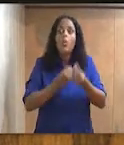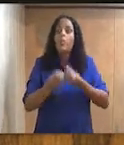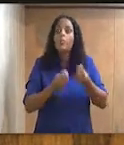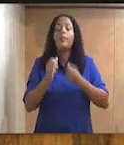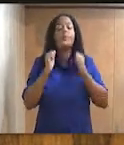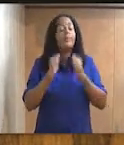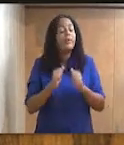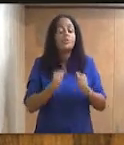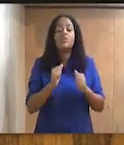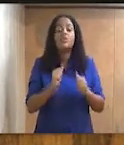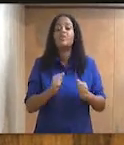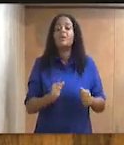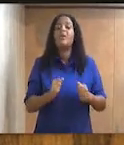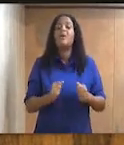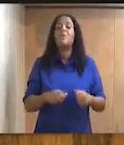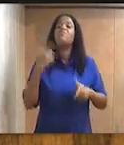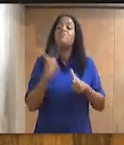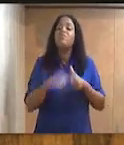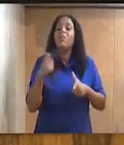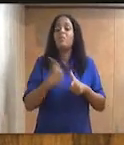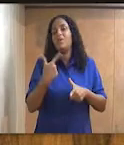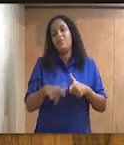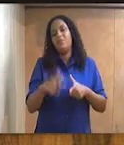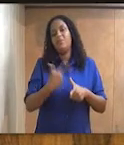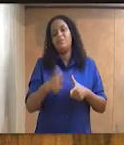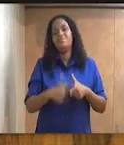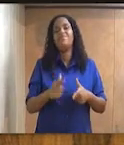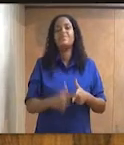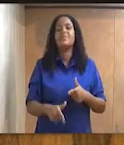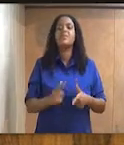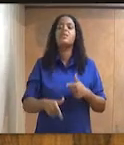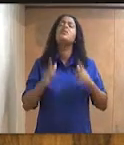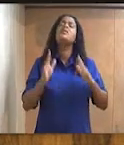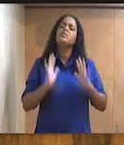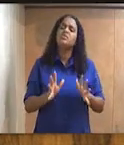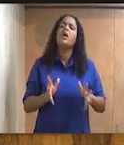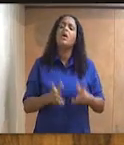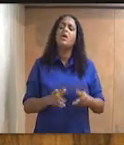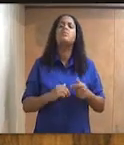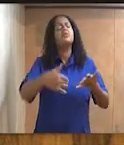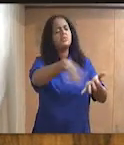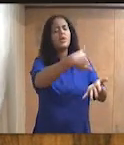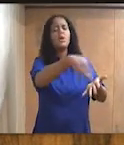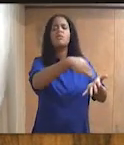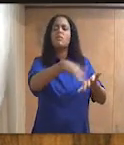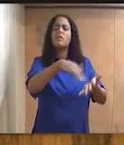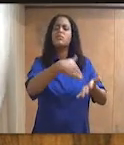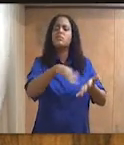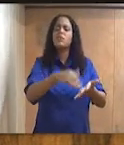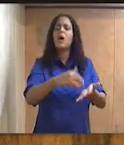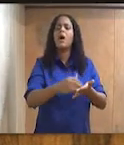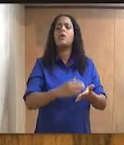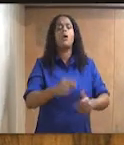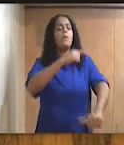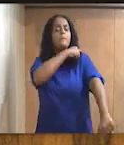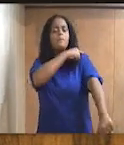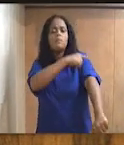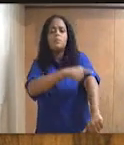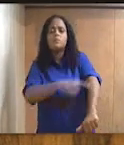haver esse tipo de problema? Já encaminhei ao secretário municipal de educação, Marcos